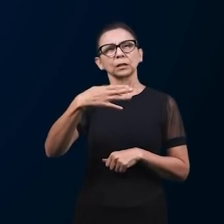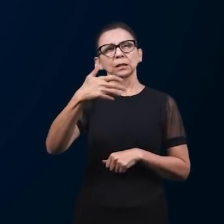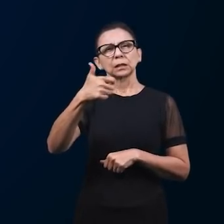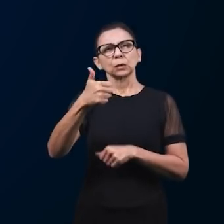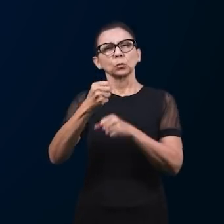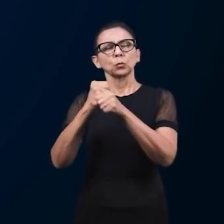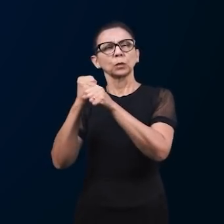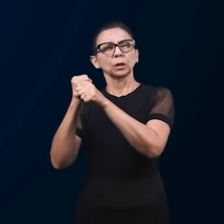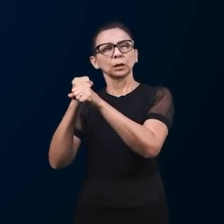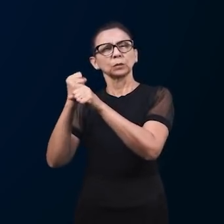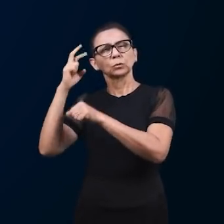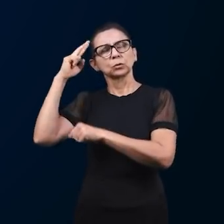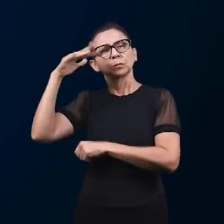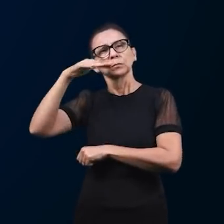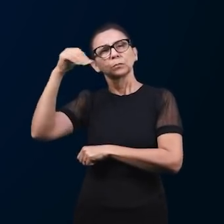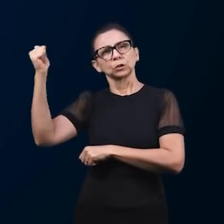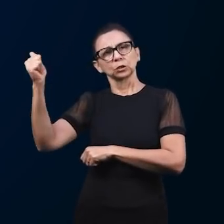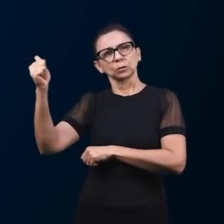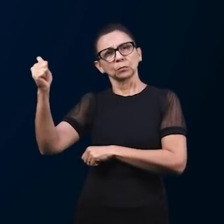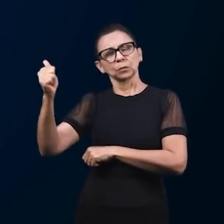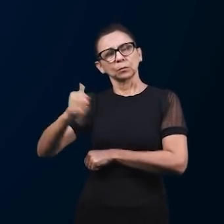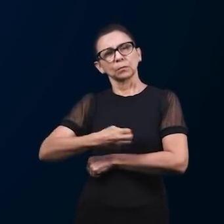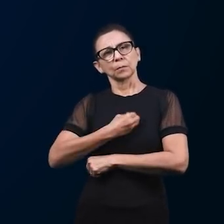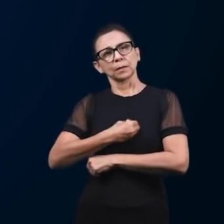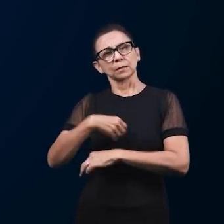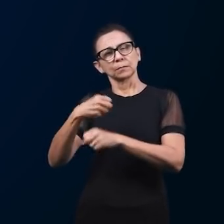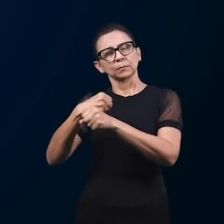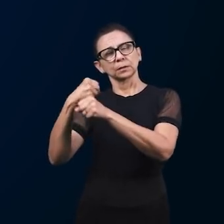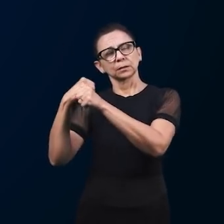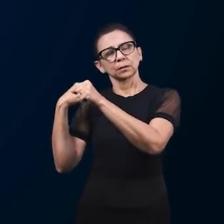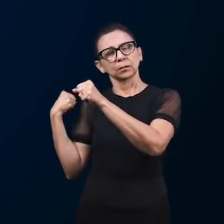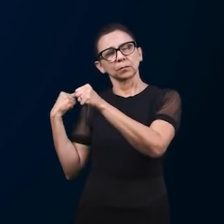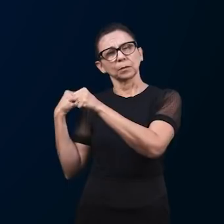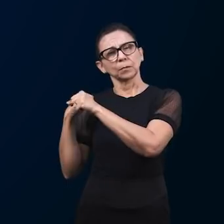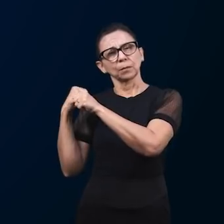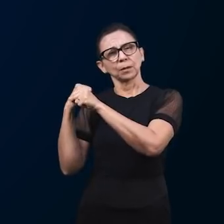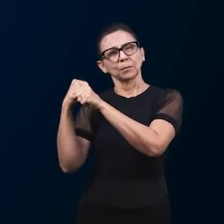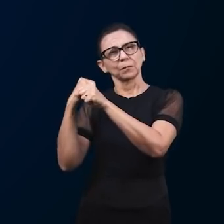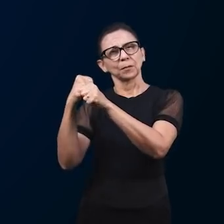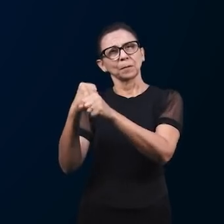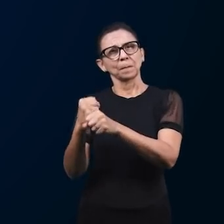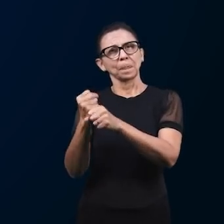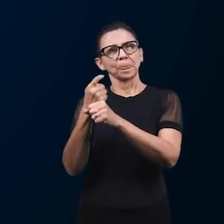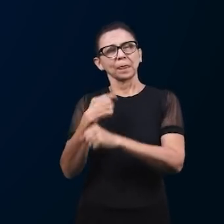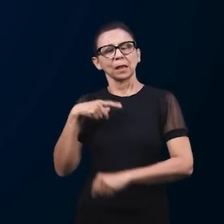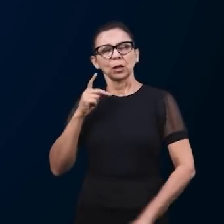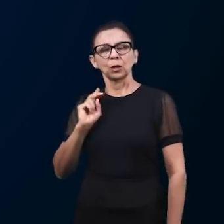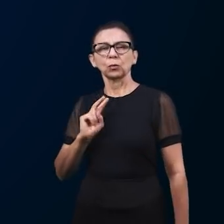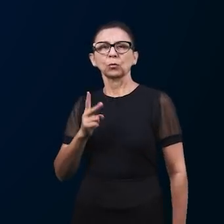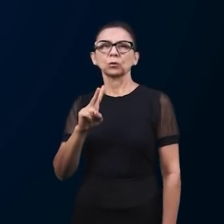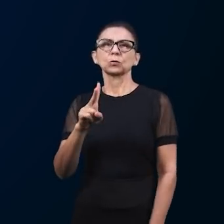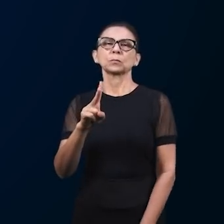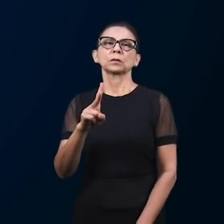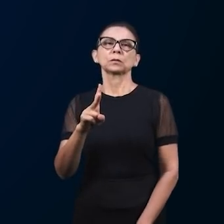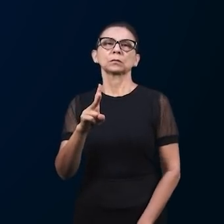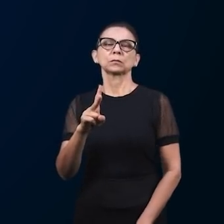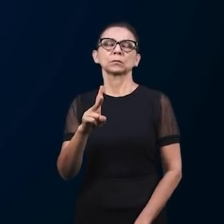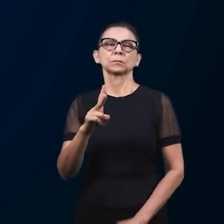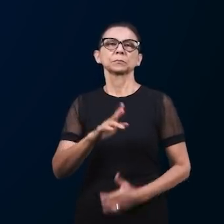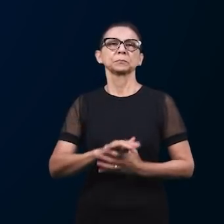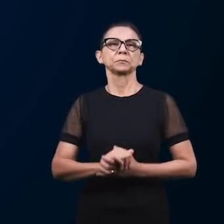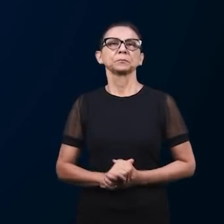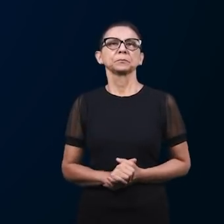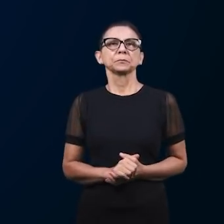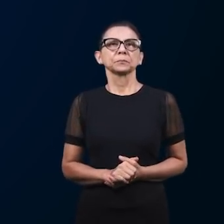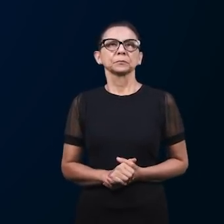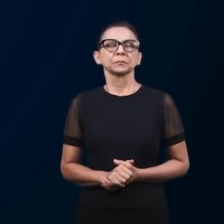anos que Deus me chamou para esta obra e apesar de tanto tempo, continuo sendo surpreendido pelo